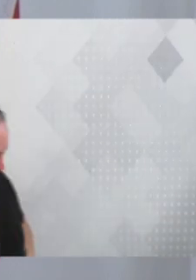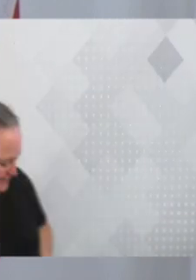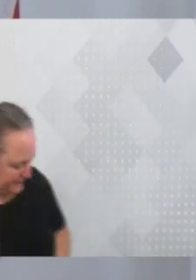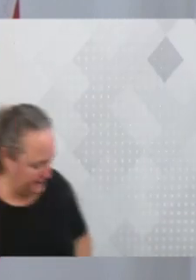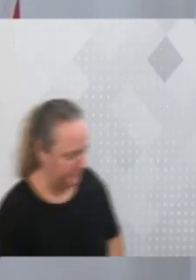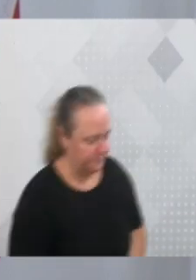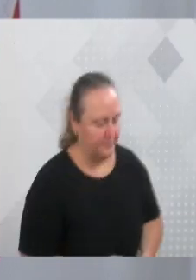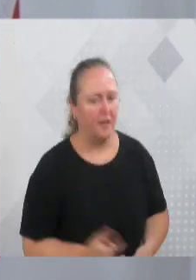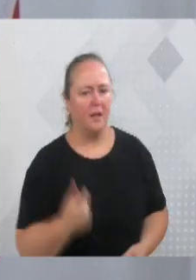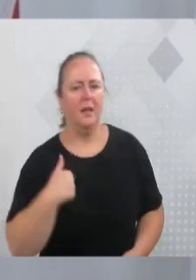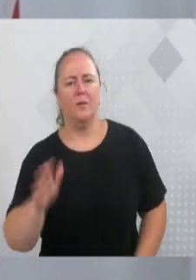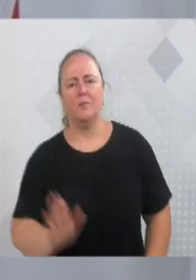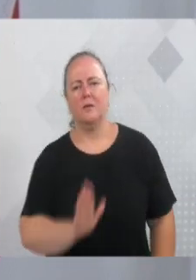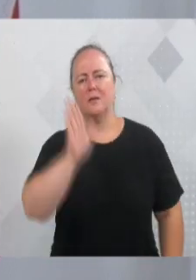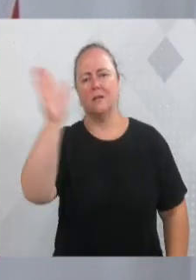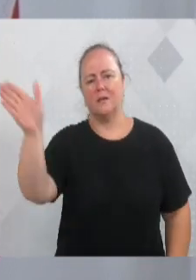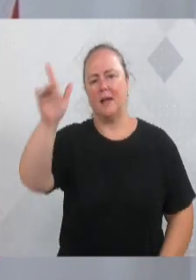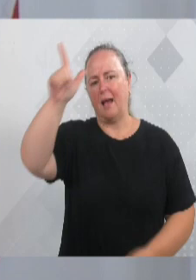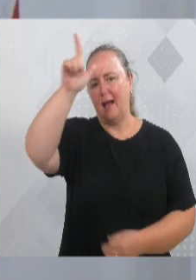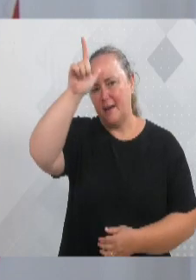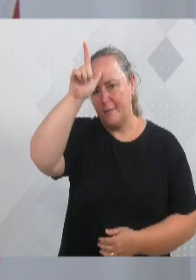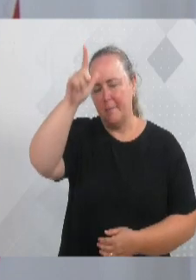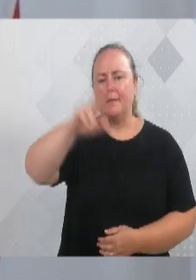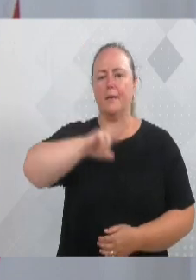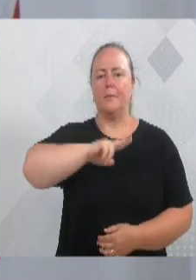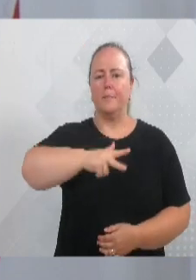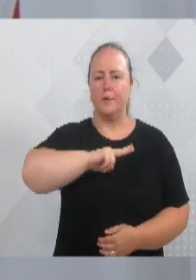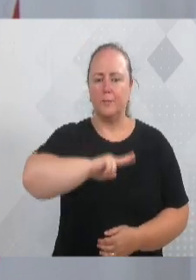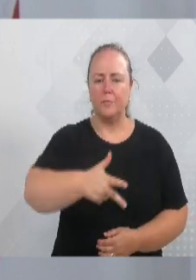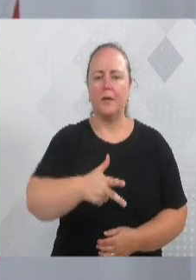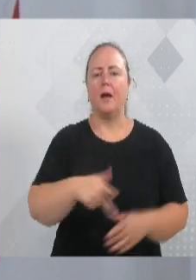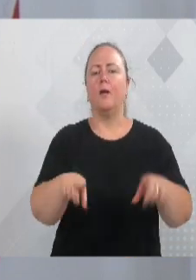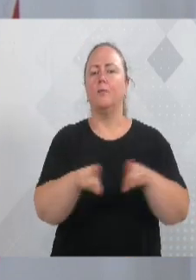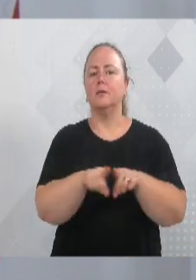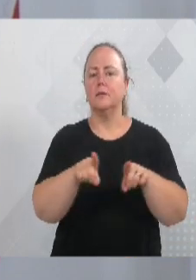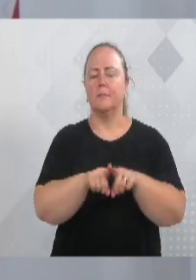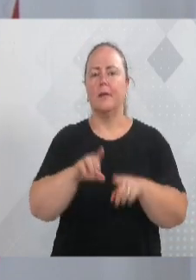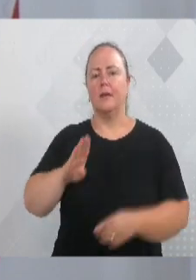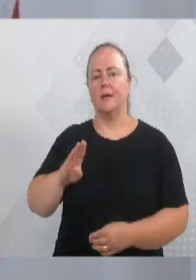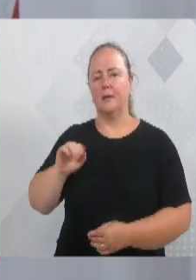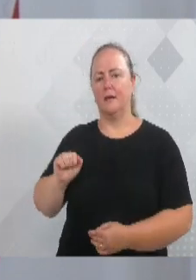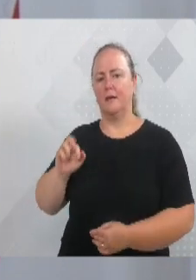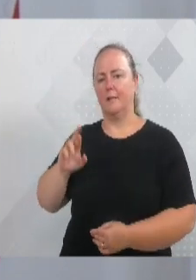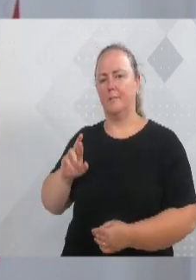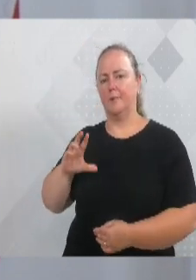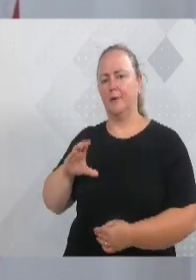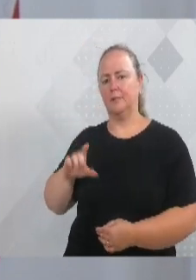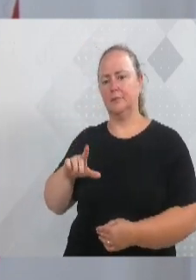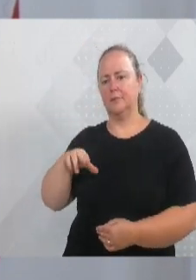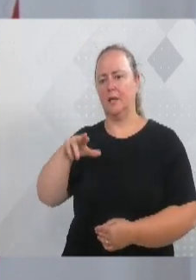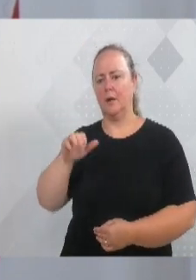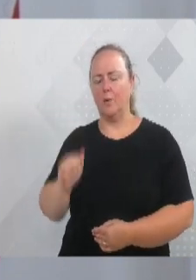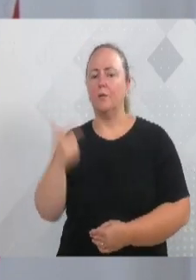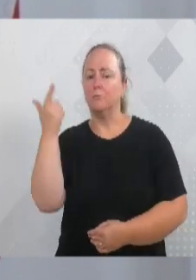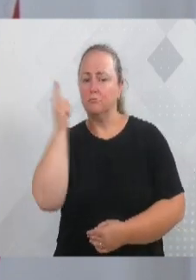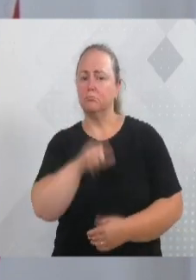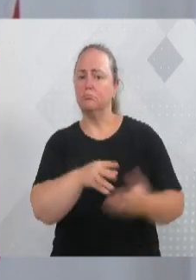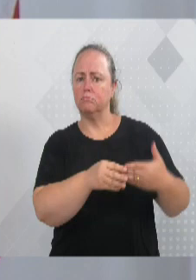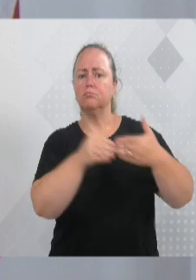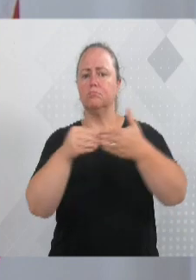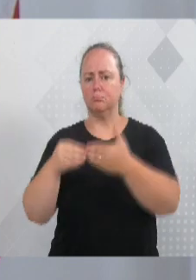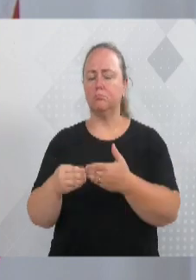a Portugal fomos a Barcelona onde nós conseguimos encaminhar